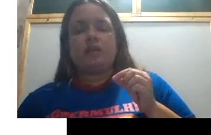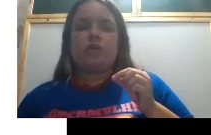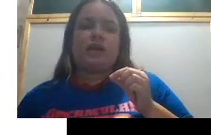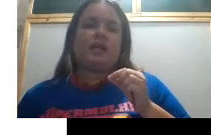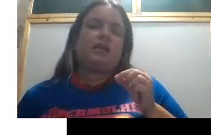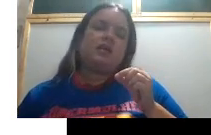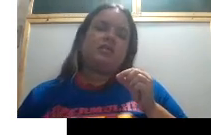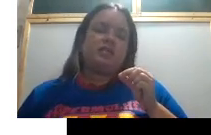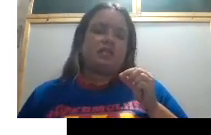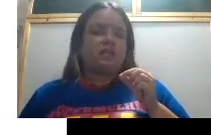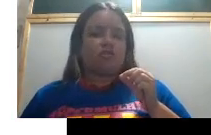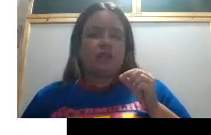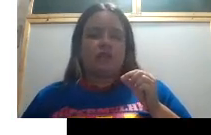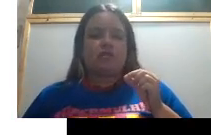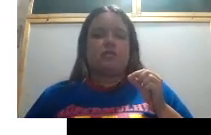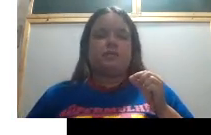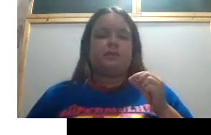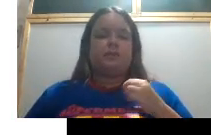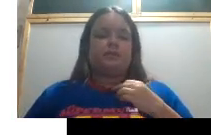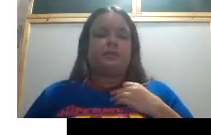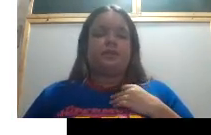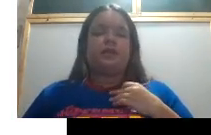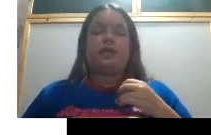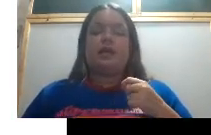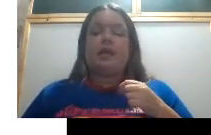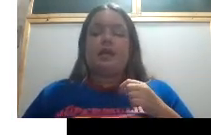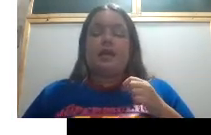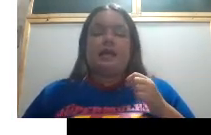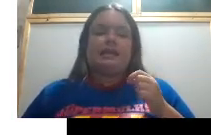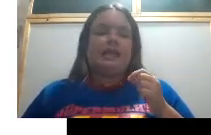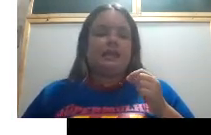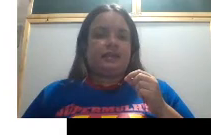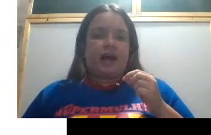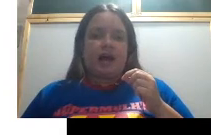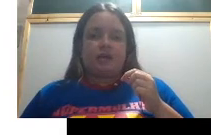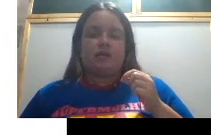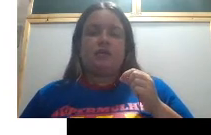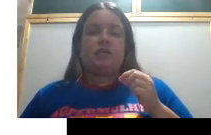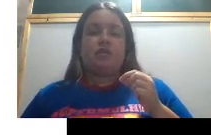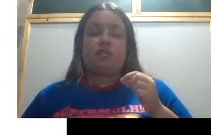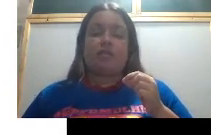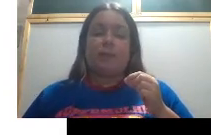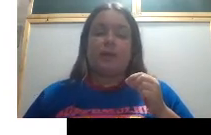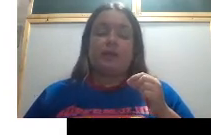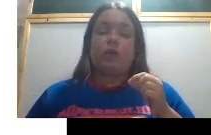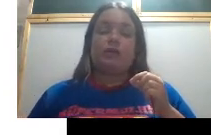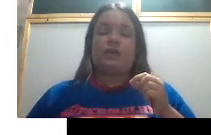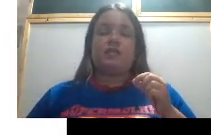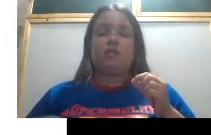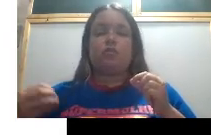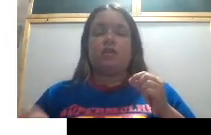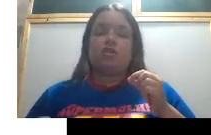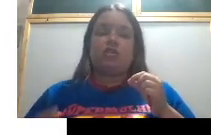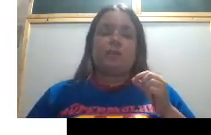Não é atoa que ela tem 27 estrelinha e na letra A estava